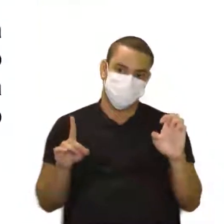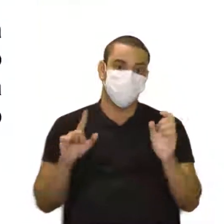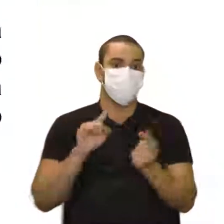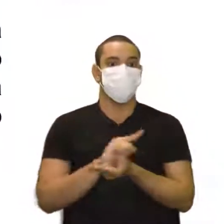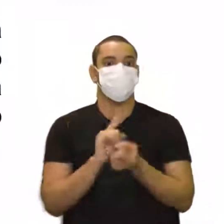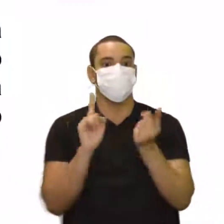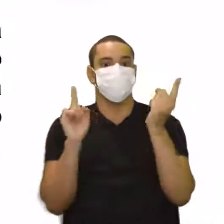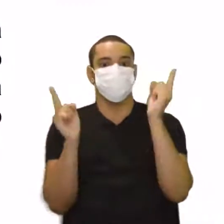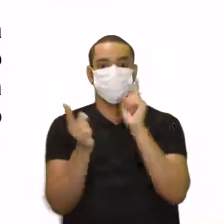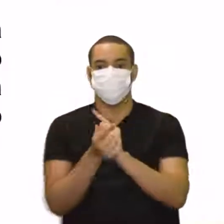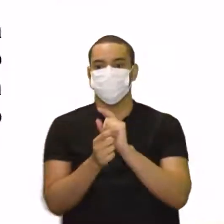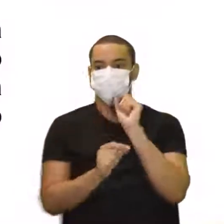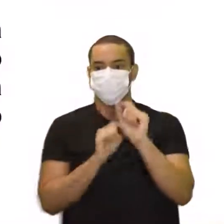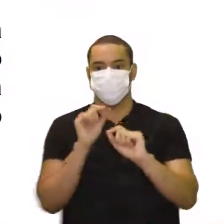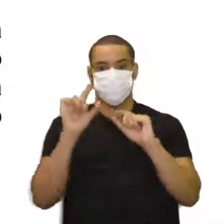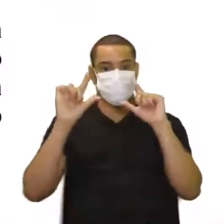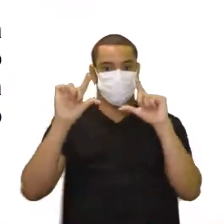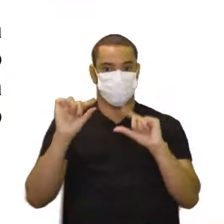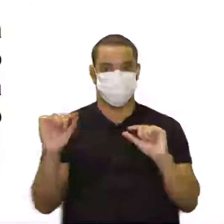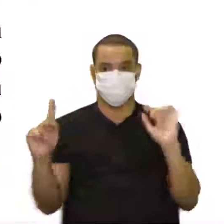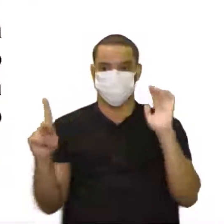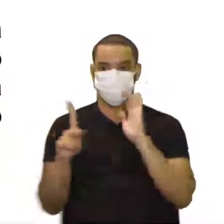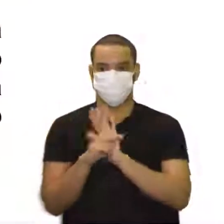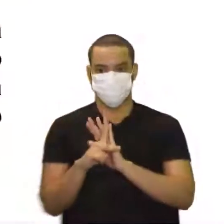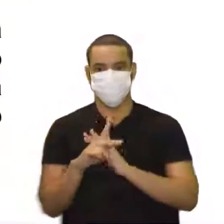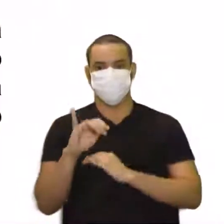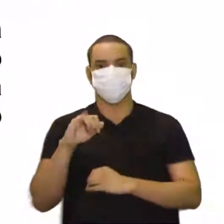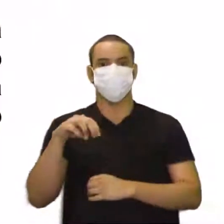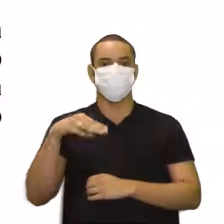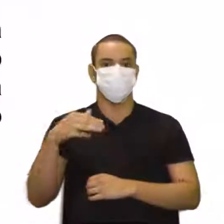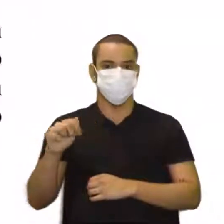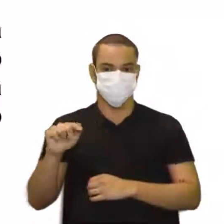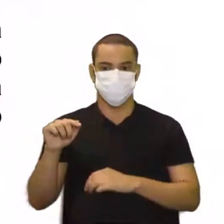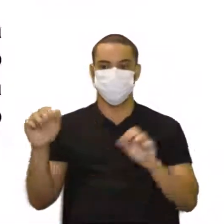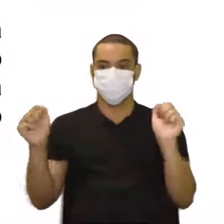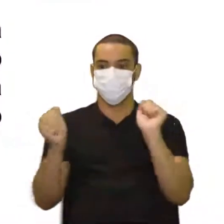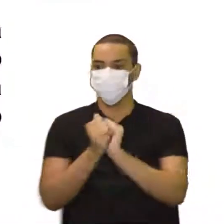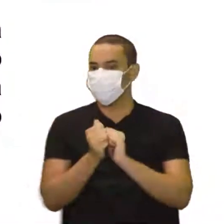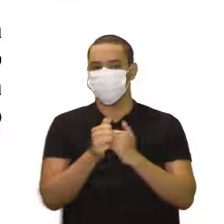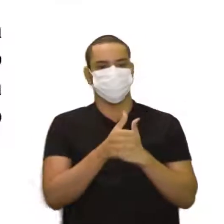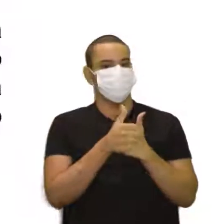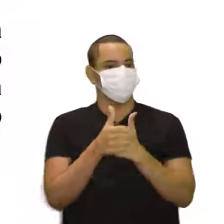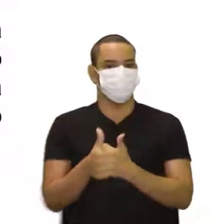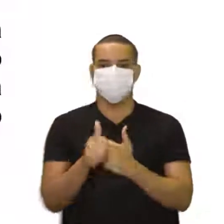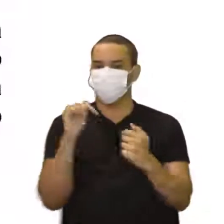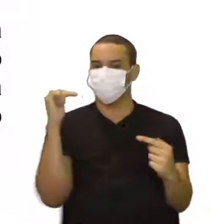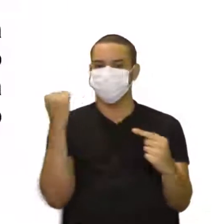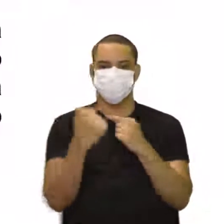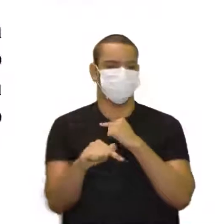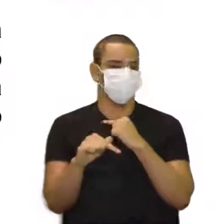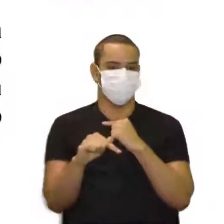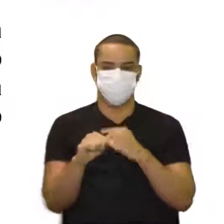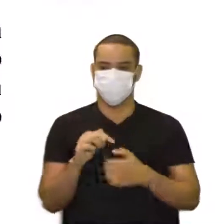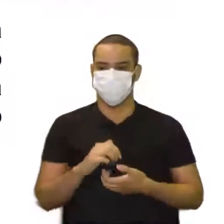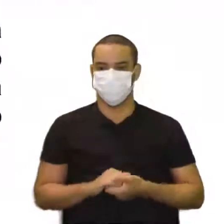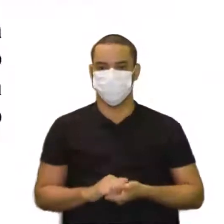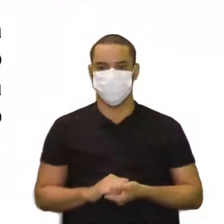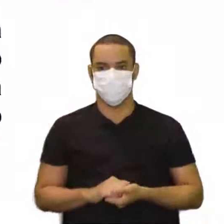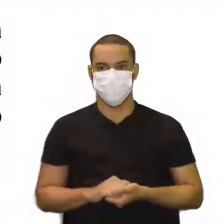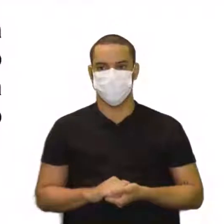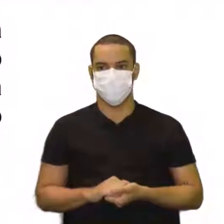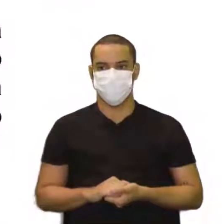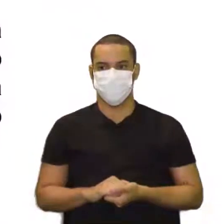contrário à diminuição do campo magnético do ímã, o que não corresponde ao objetivo do experimento,